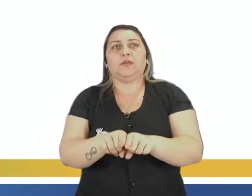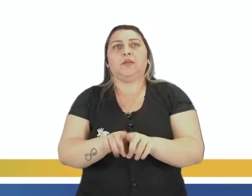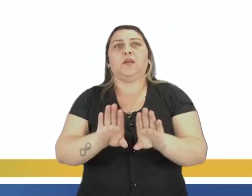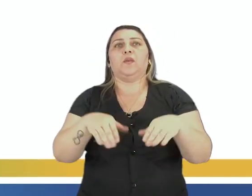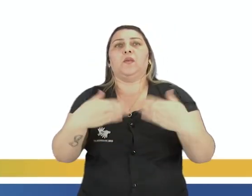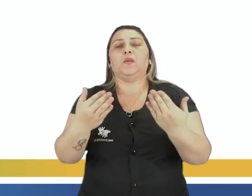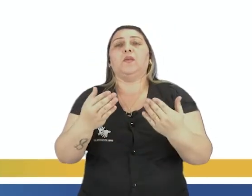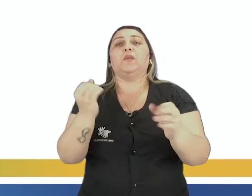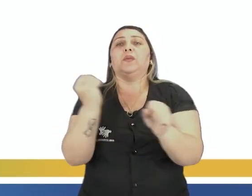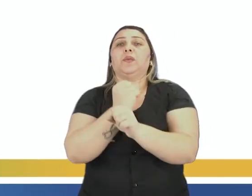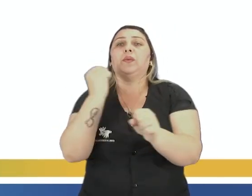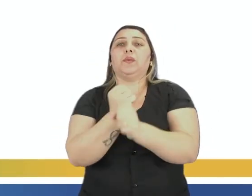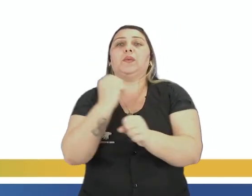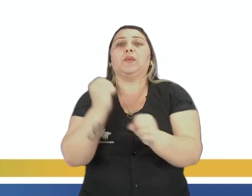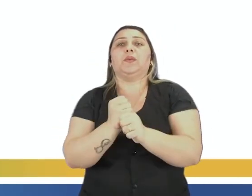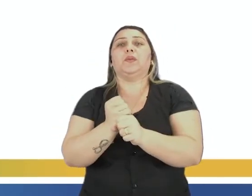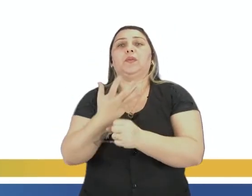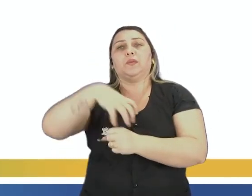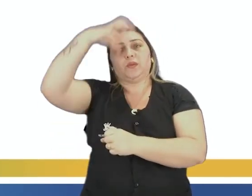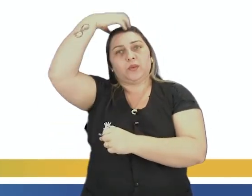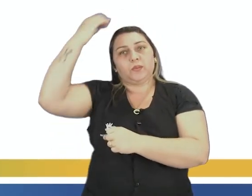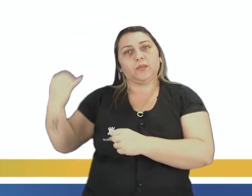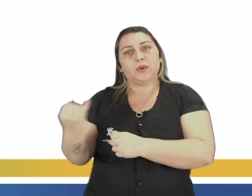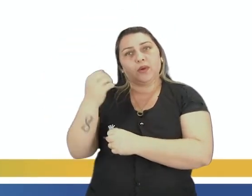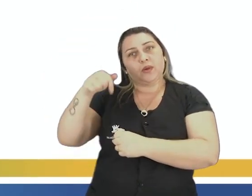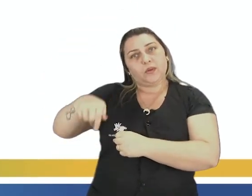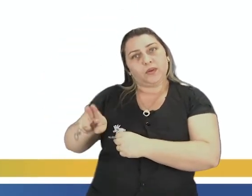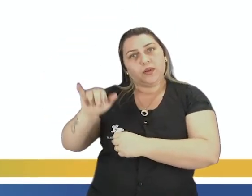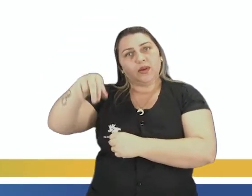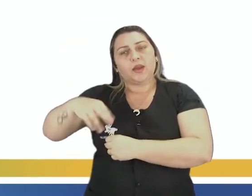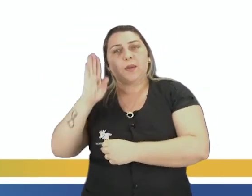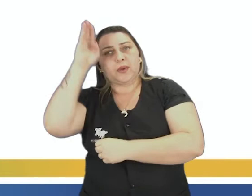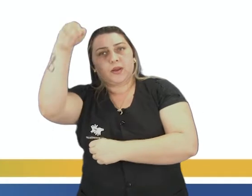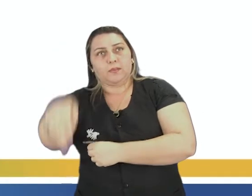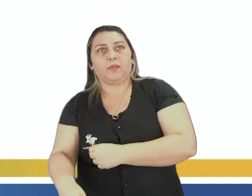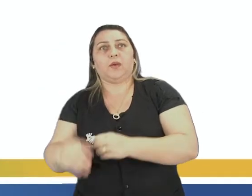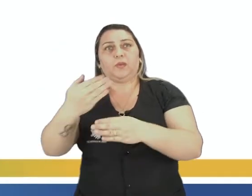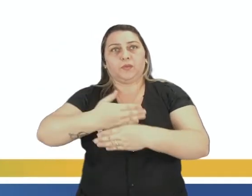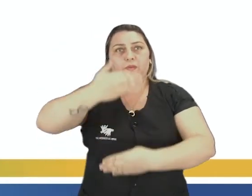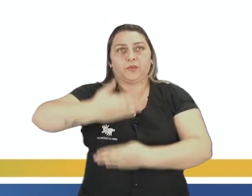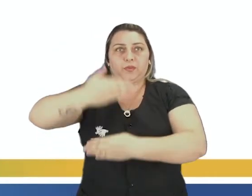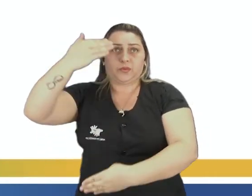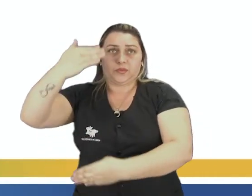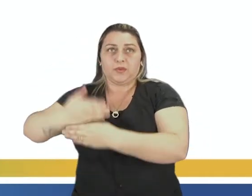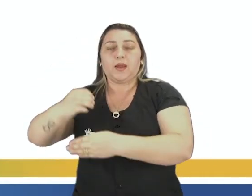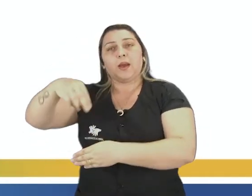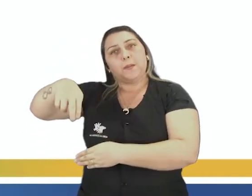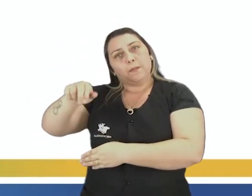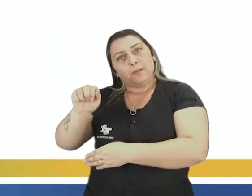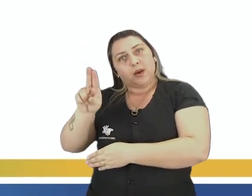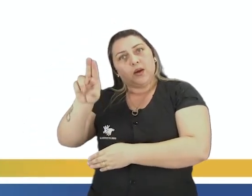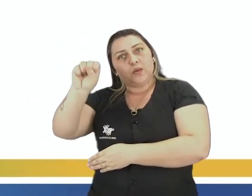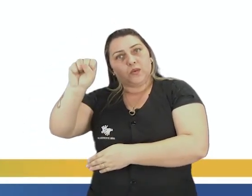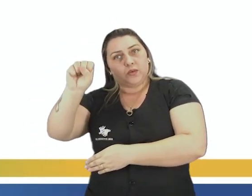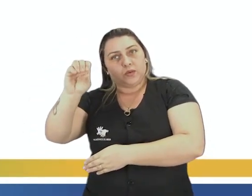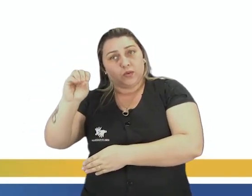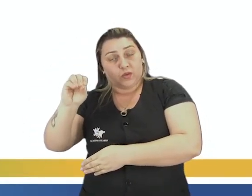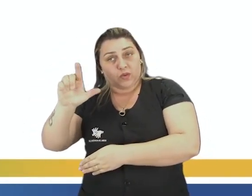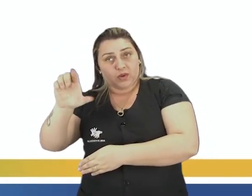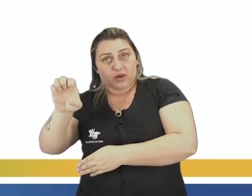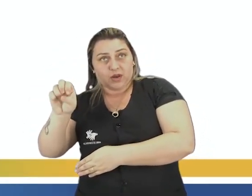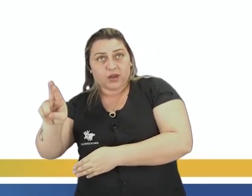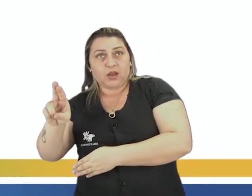Sobre as obras do Império Qin, a principal foi Muralha da China, Mausoléu,